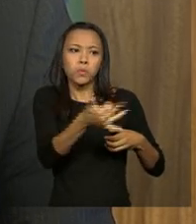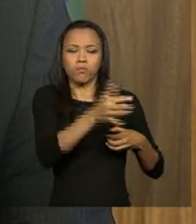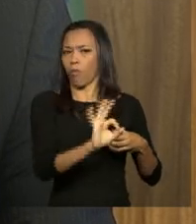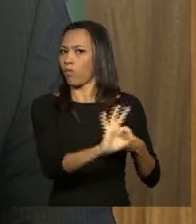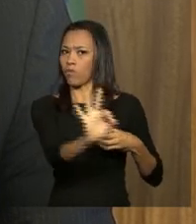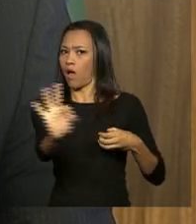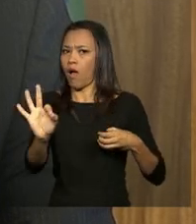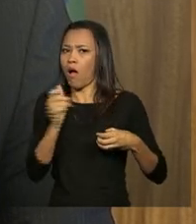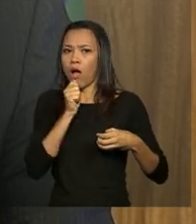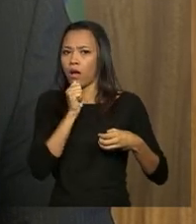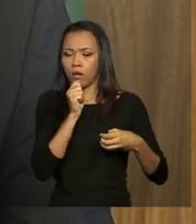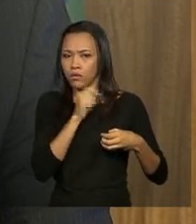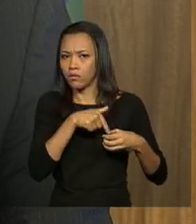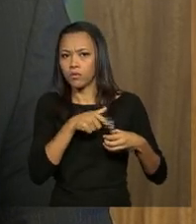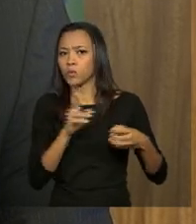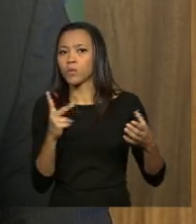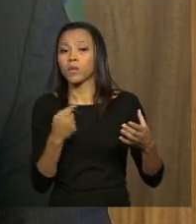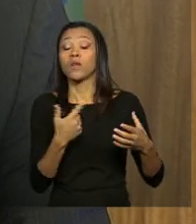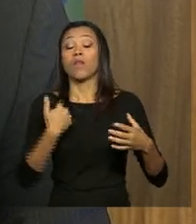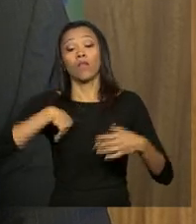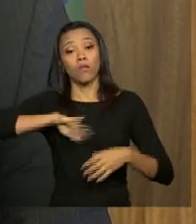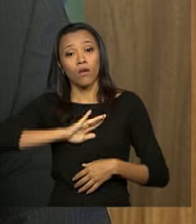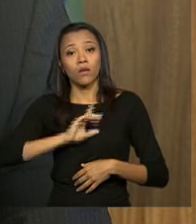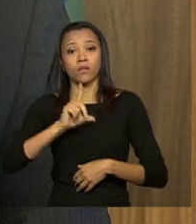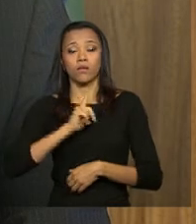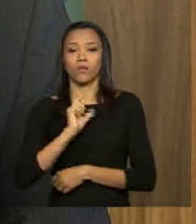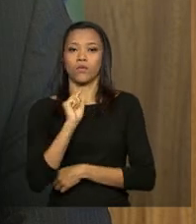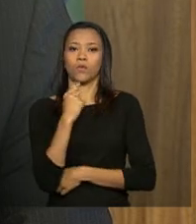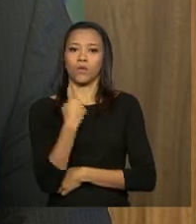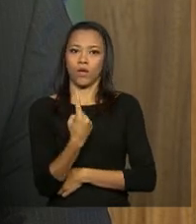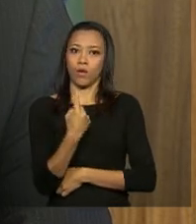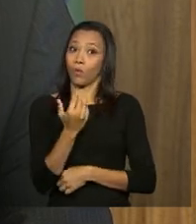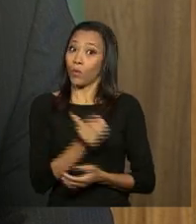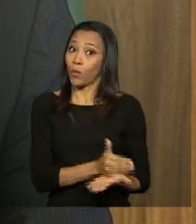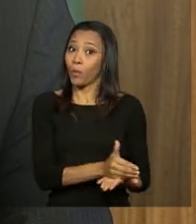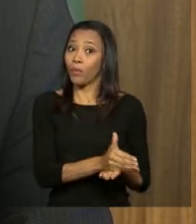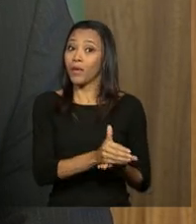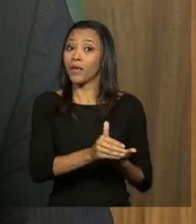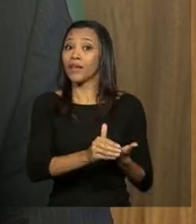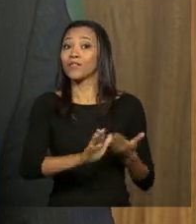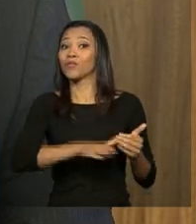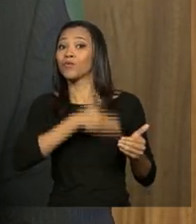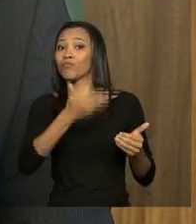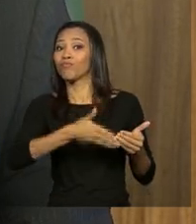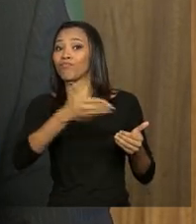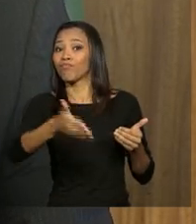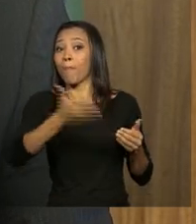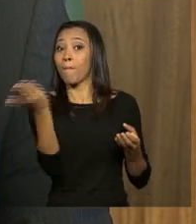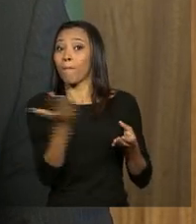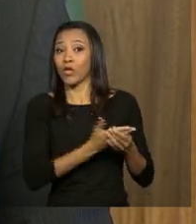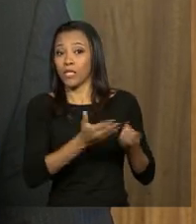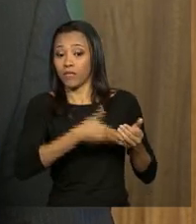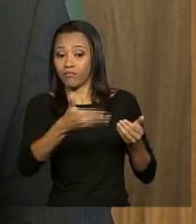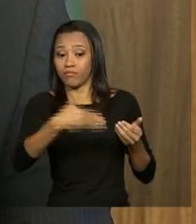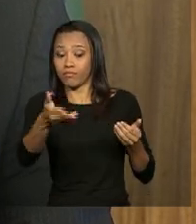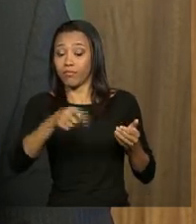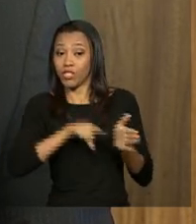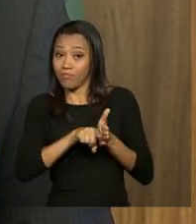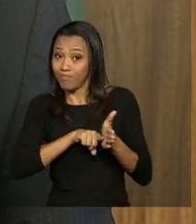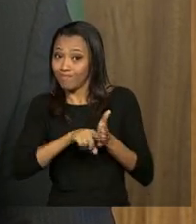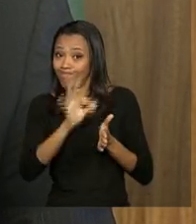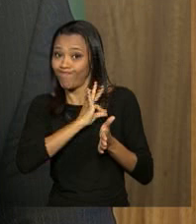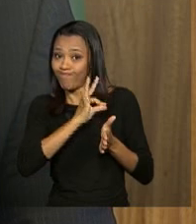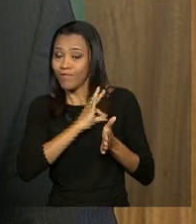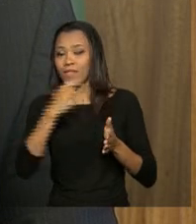manifestações iniciais o que nós temos é basicamente o início de um processo de investigação que precisa da autorização